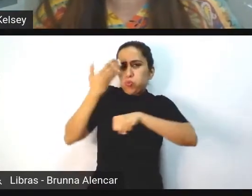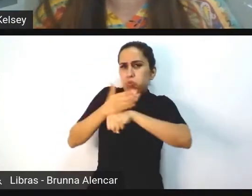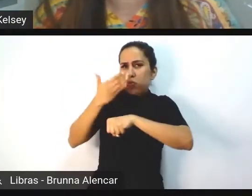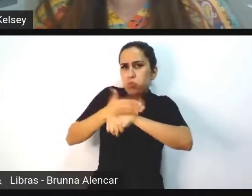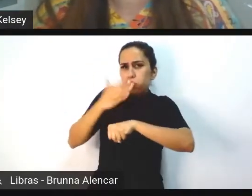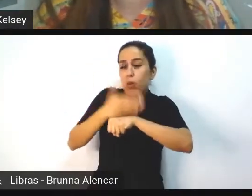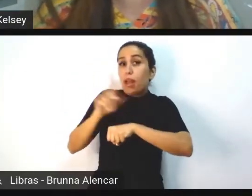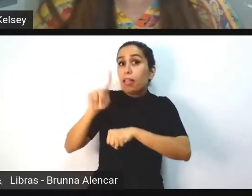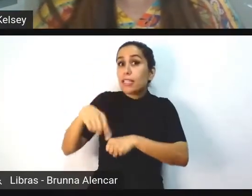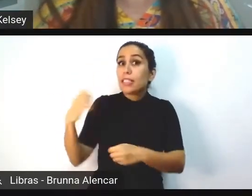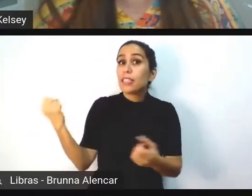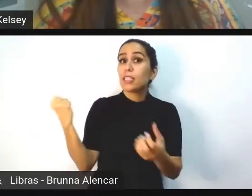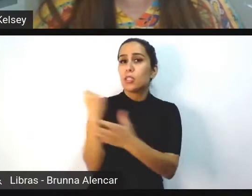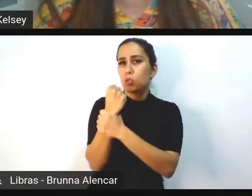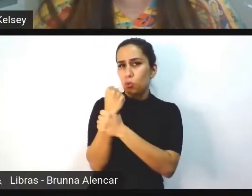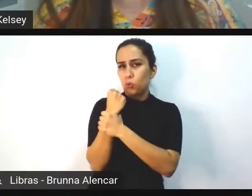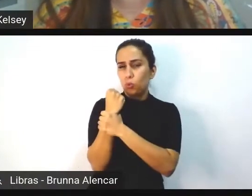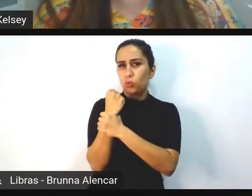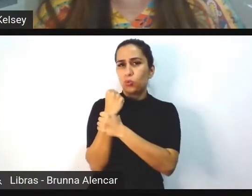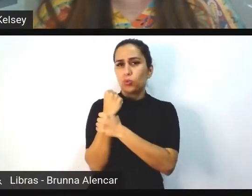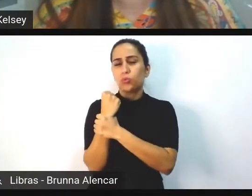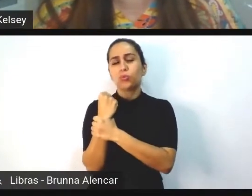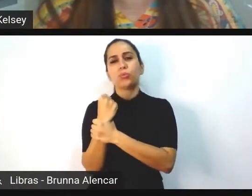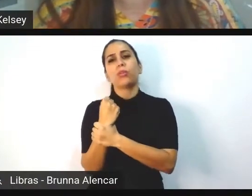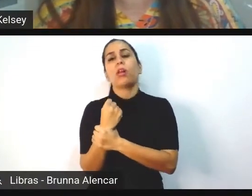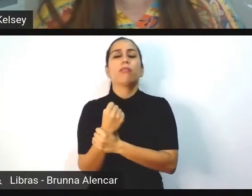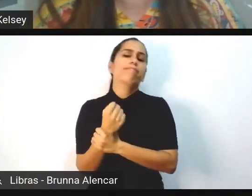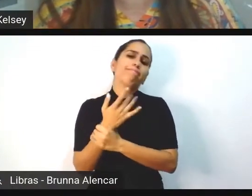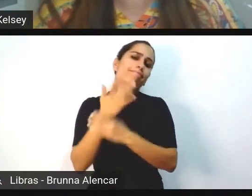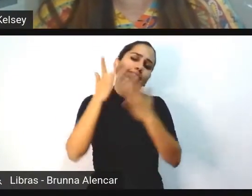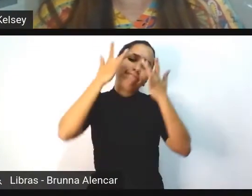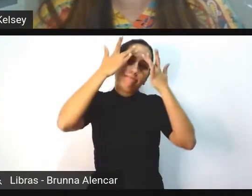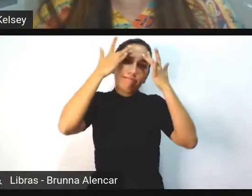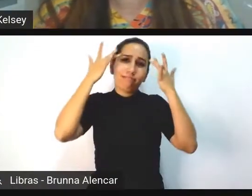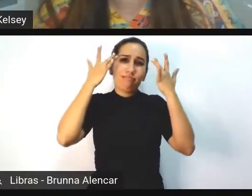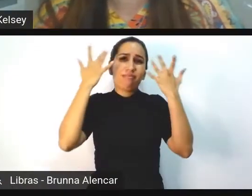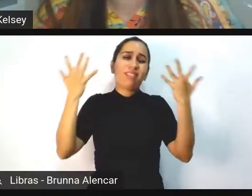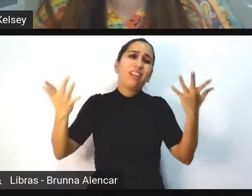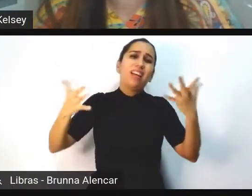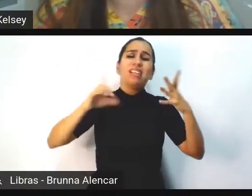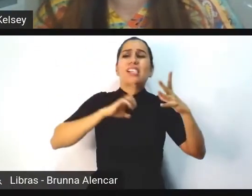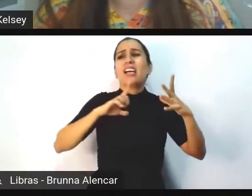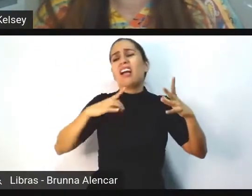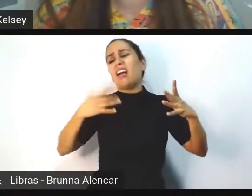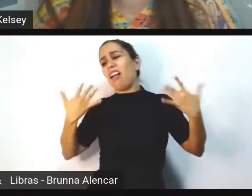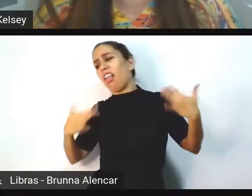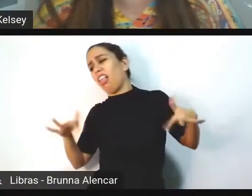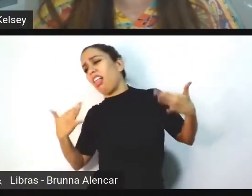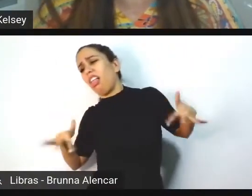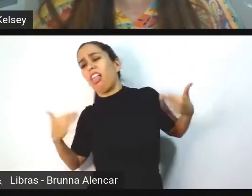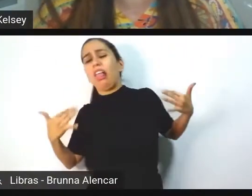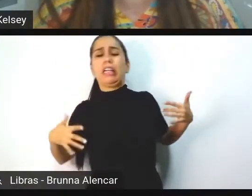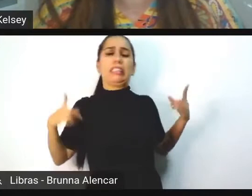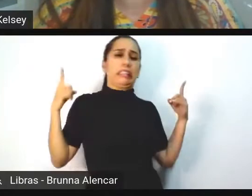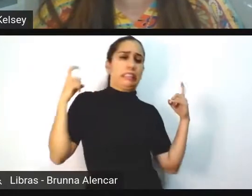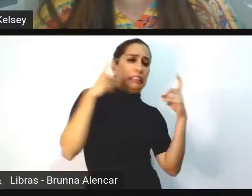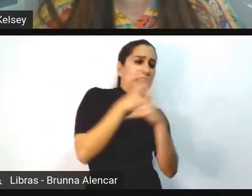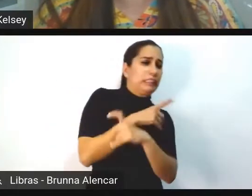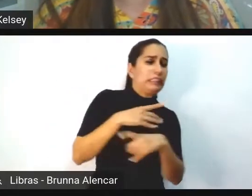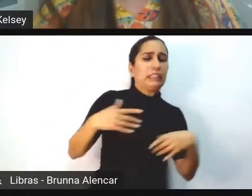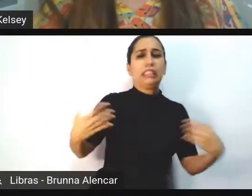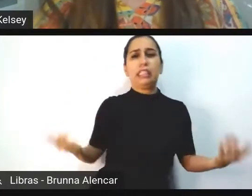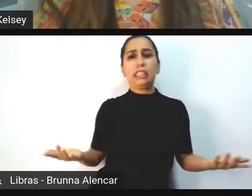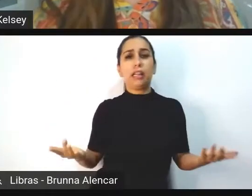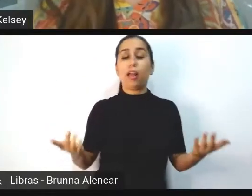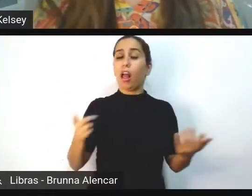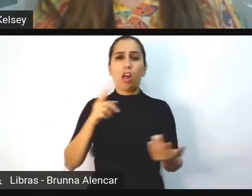seguros, né? E mesmo que a pessoa esteja com dor, alguma dor, são exercícios neutros e que não